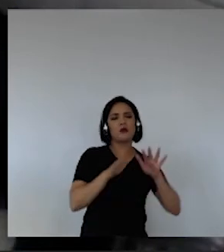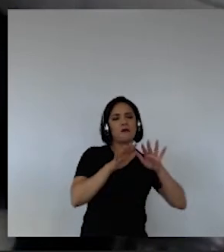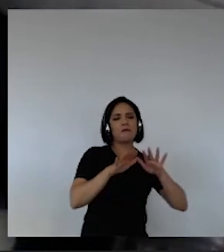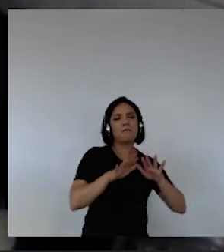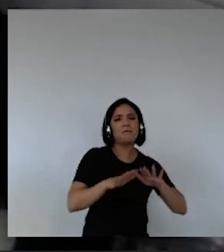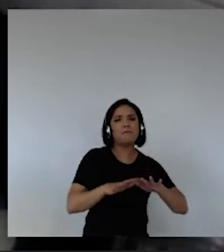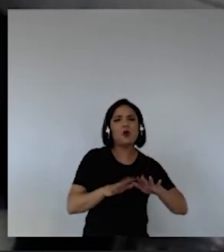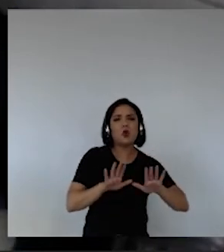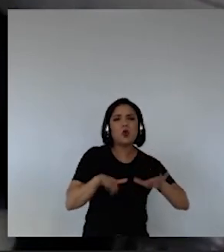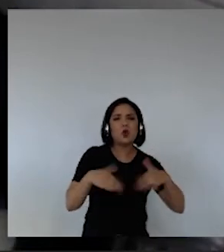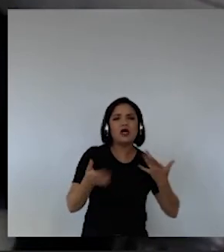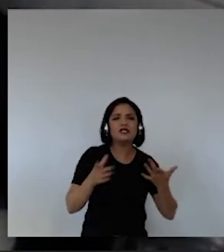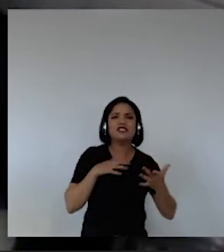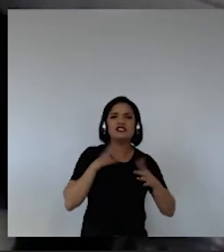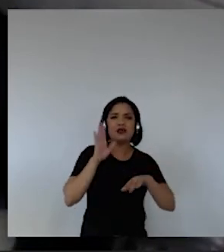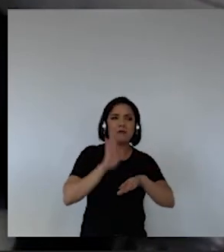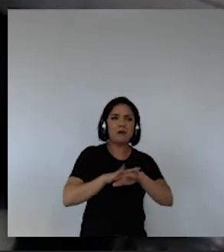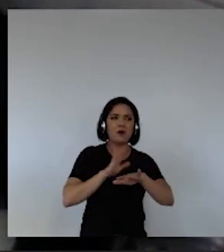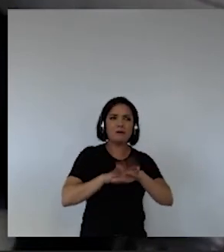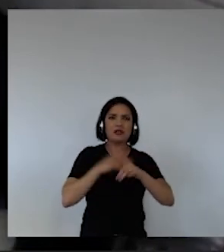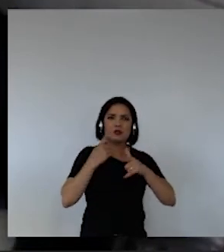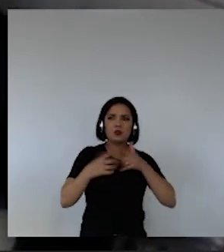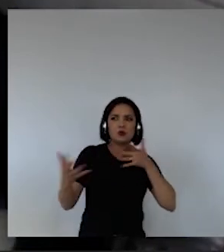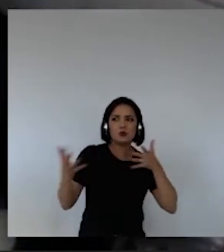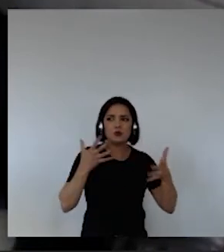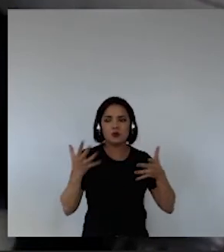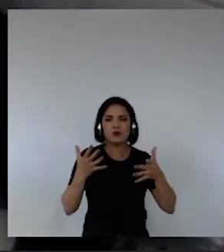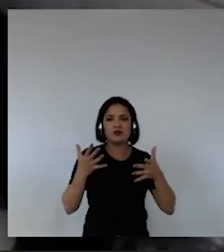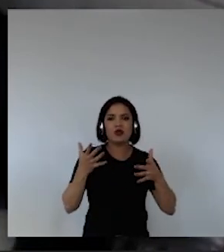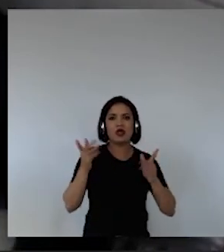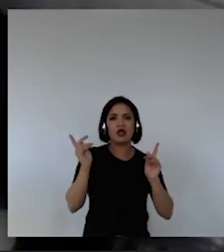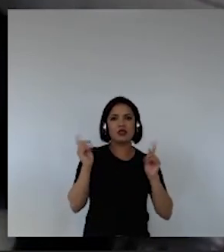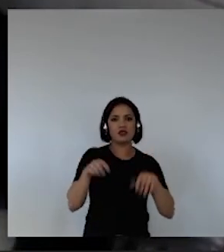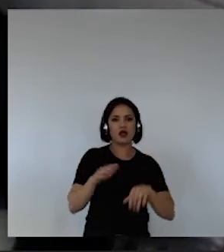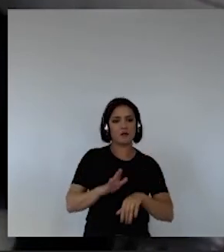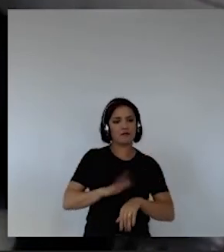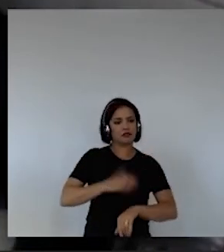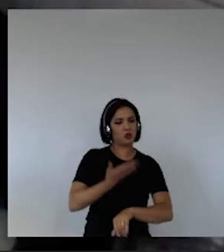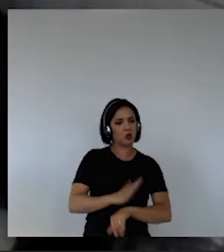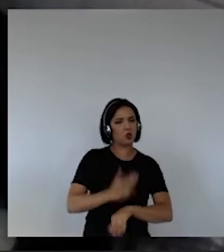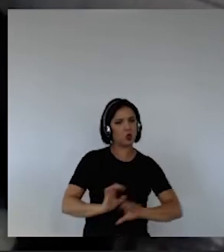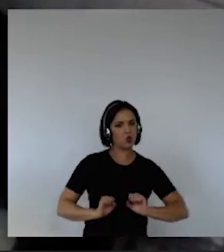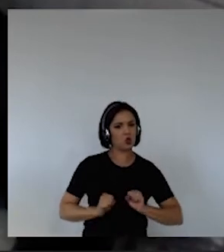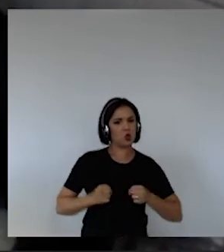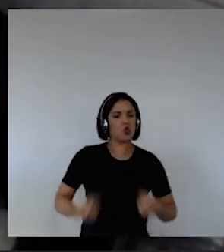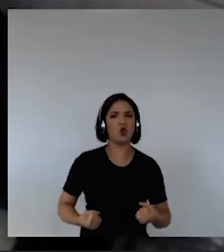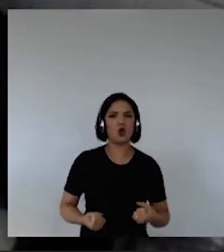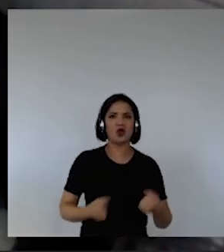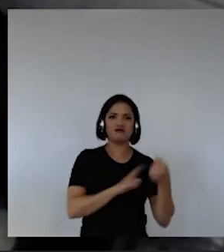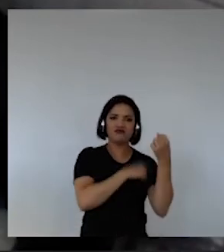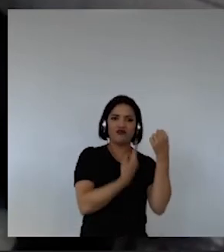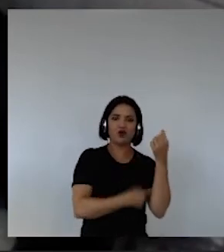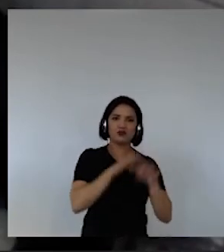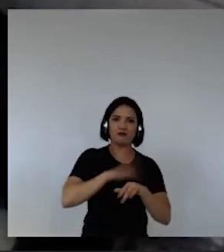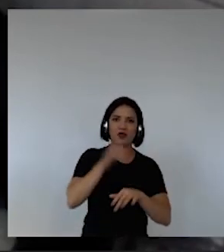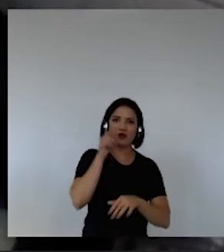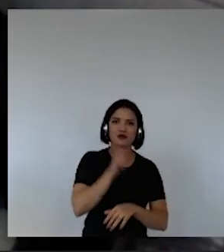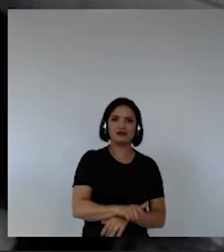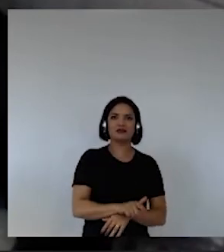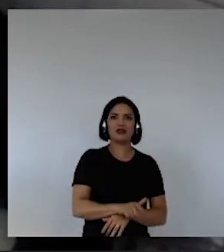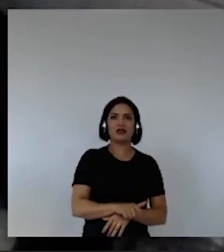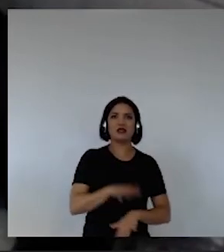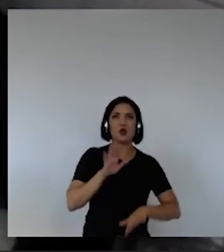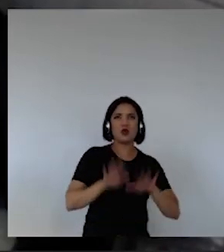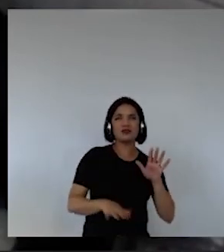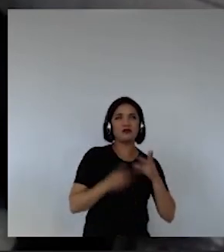marinheiro. Então, eu acho que nós estamos num momento revolto, os ventos mudam, às vezes parece que